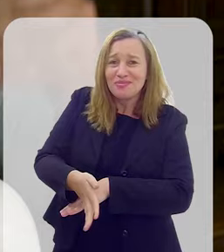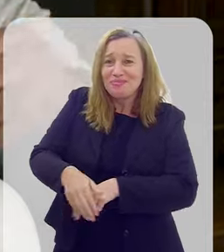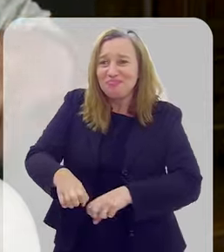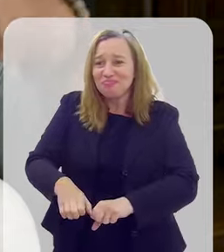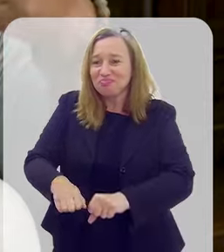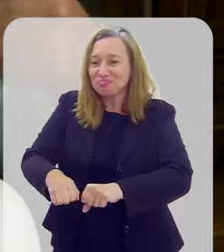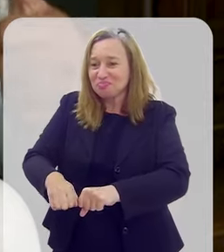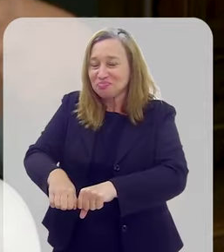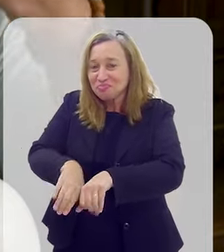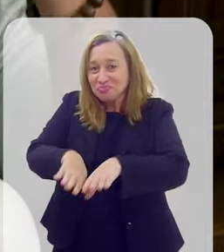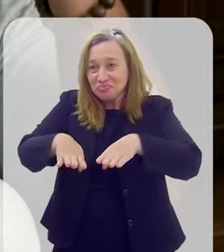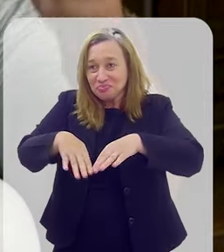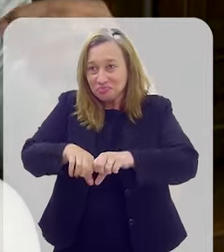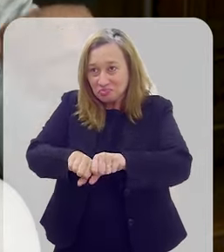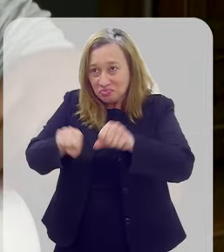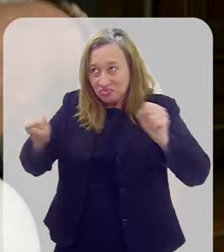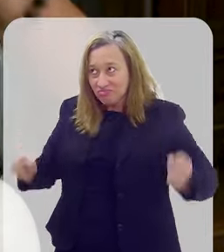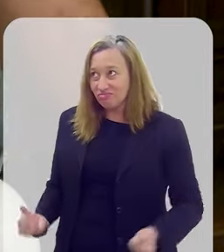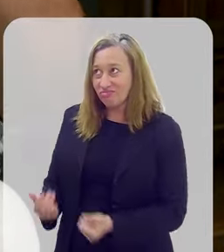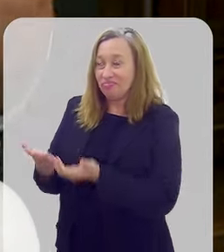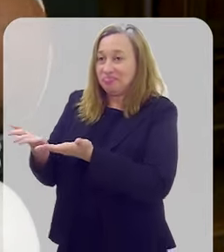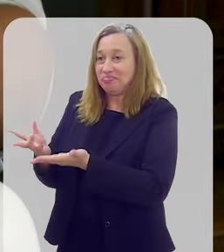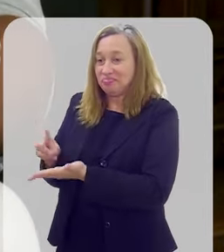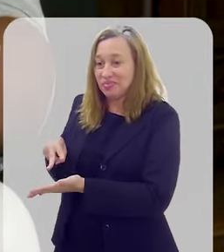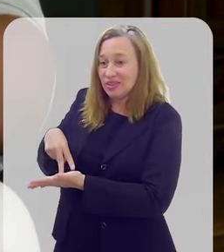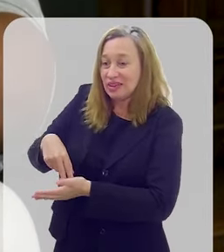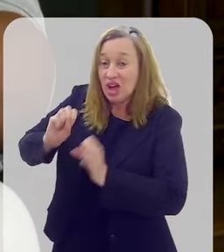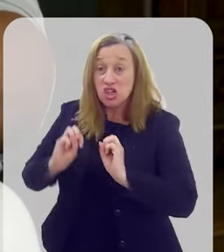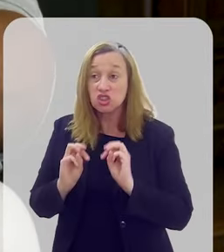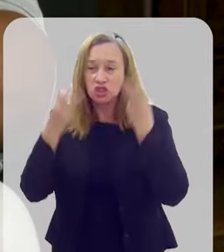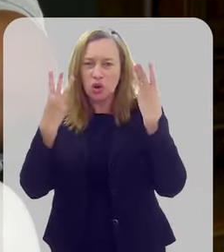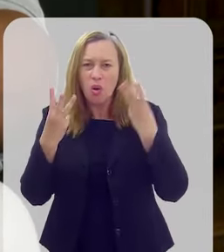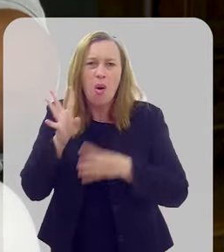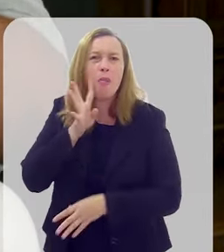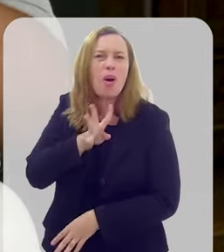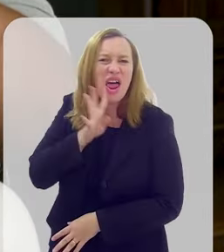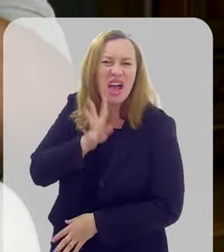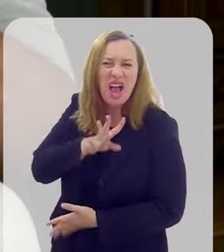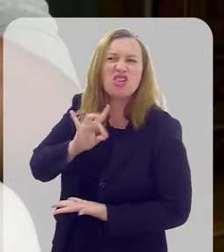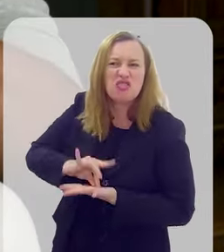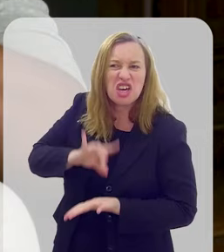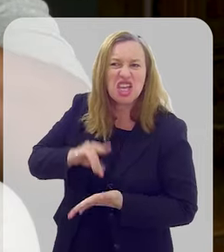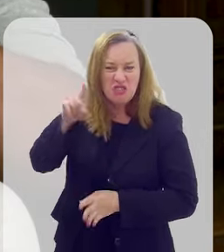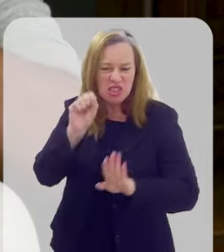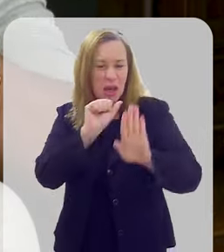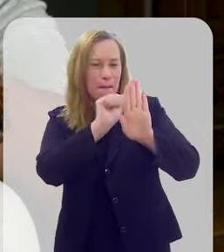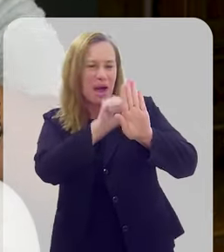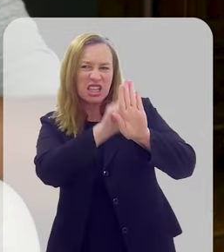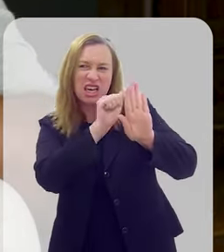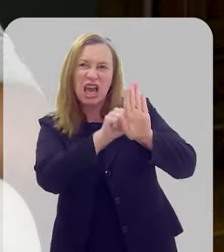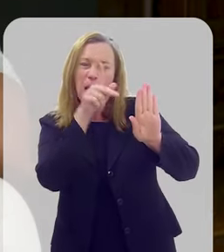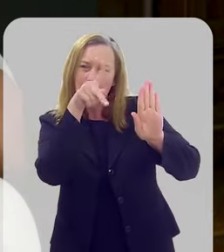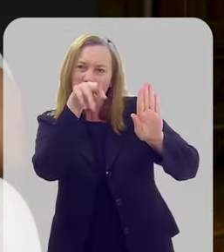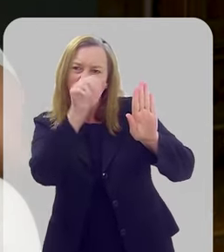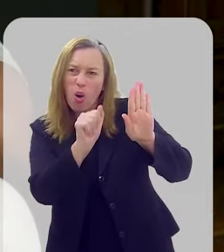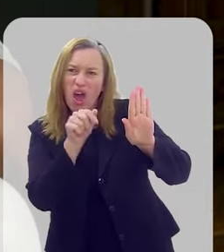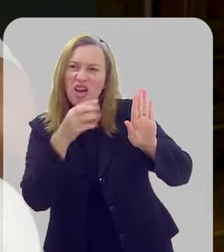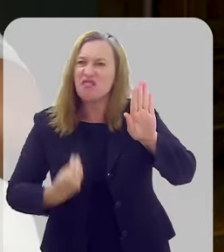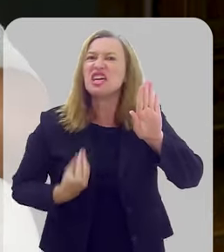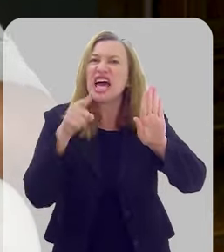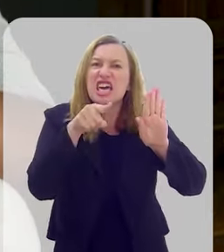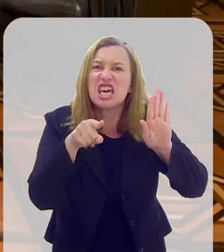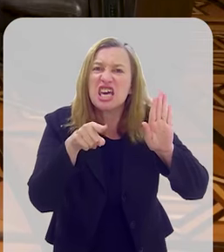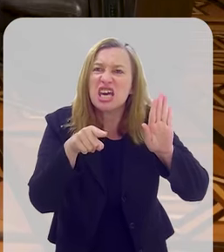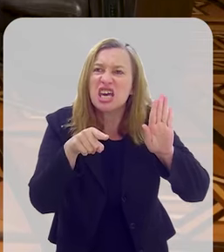subir no altar é show é fundamental é isso que nos faz conhecer agora o legal mesmo é tu bater lá na casa da Paula